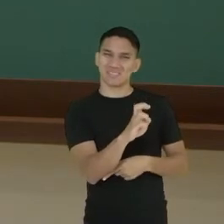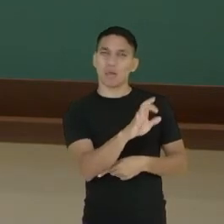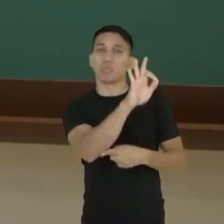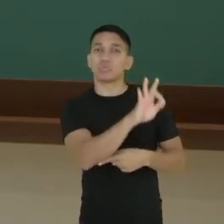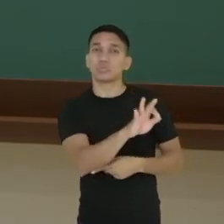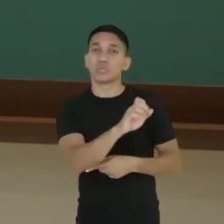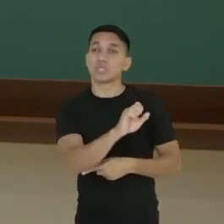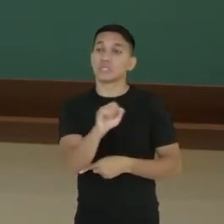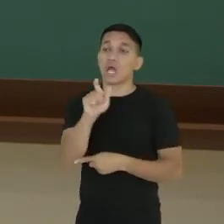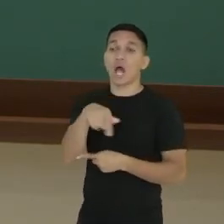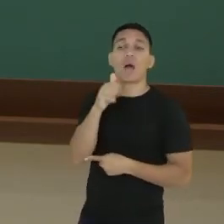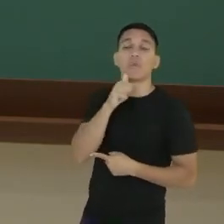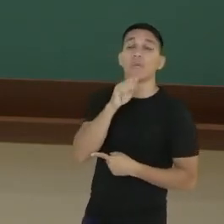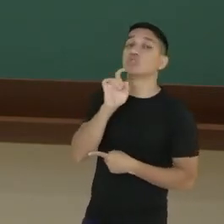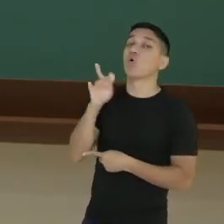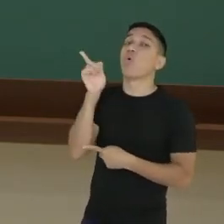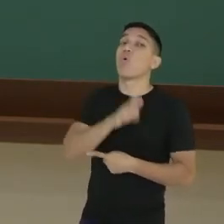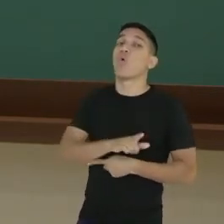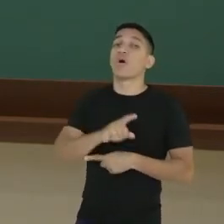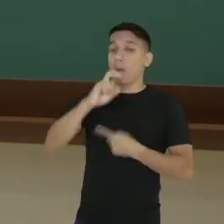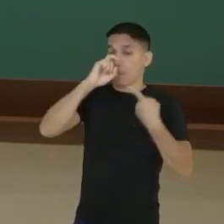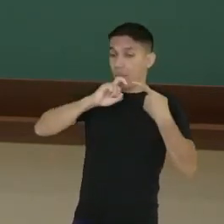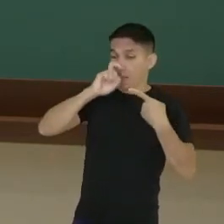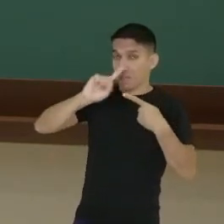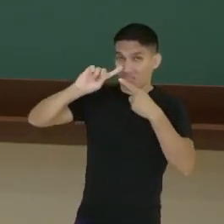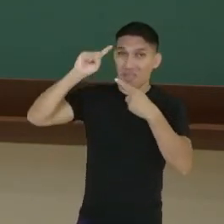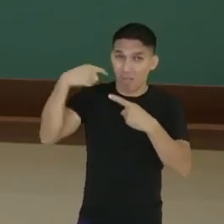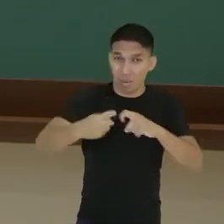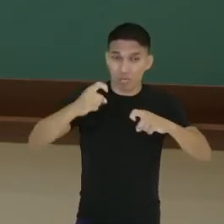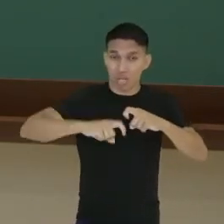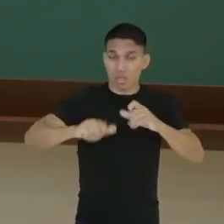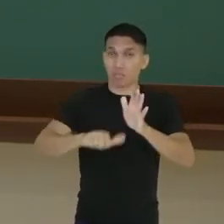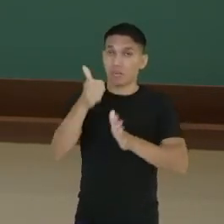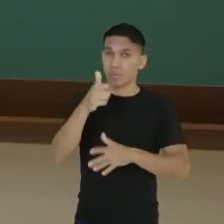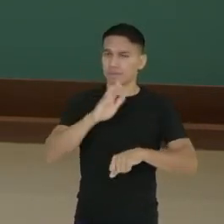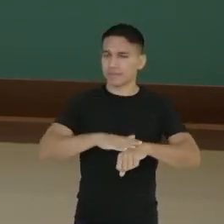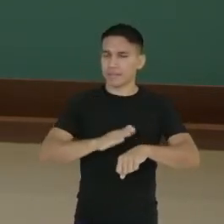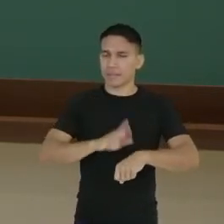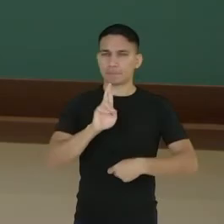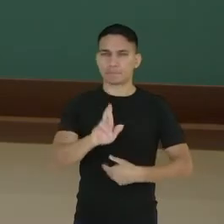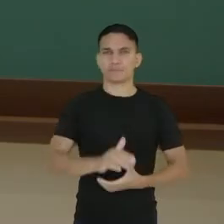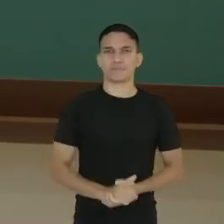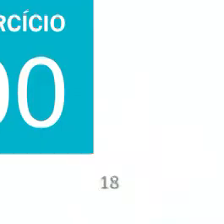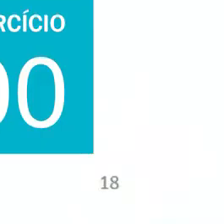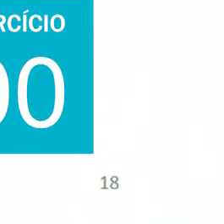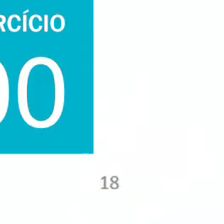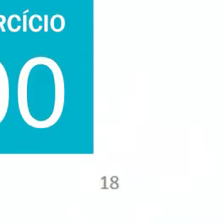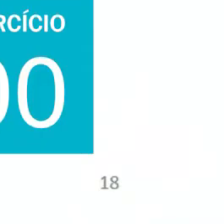meninas que elas só iriam menstruar após a primeira relação sexual? Um tempinho para vocês pensarem.